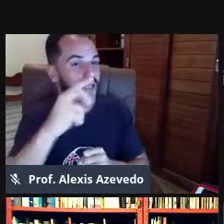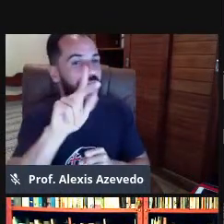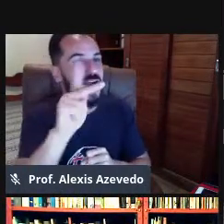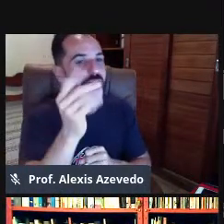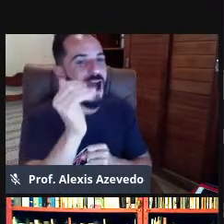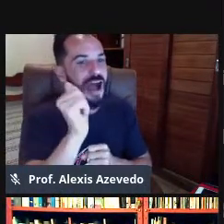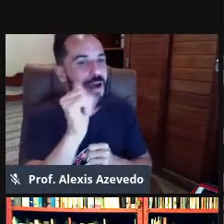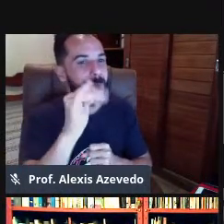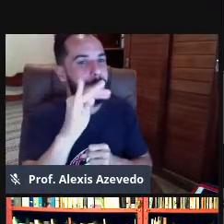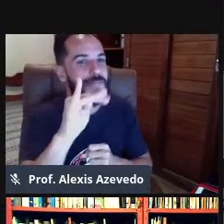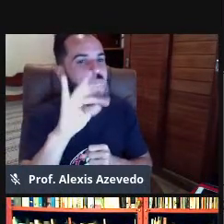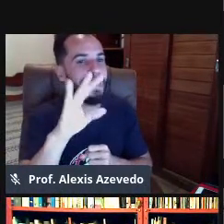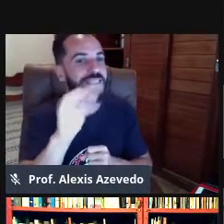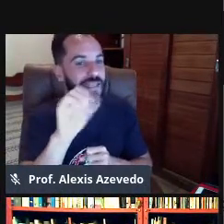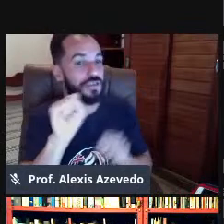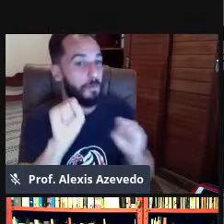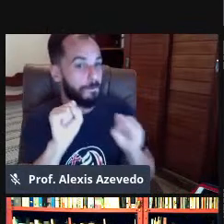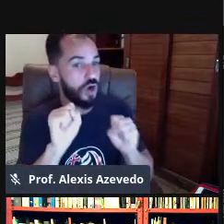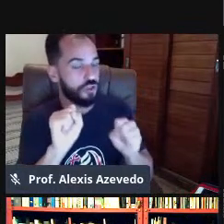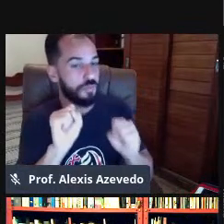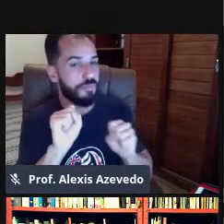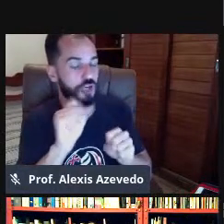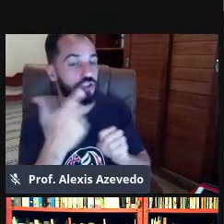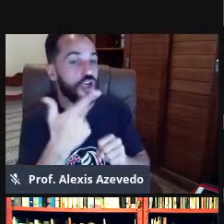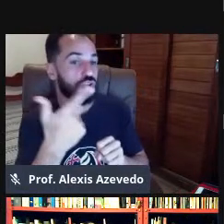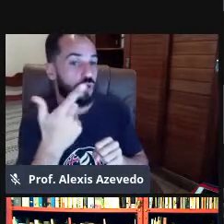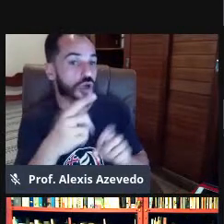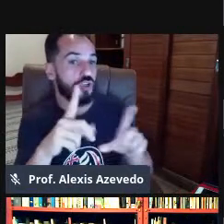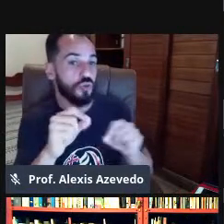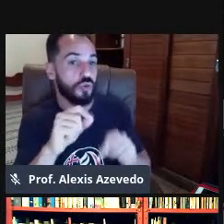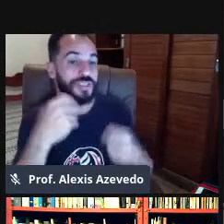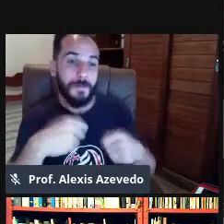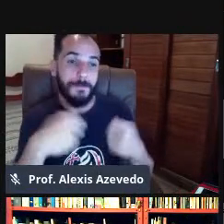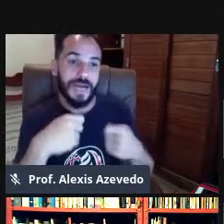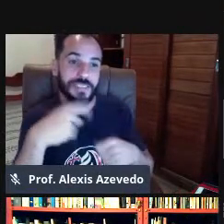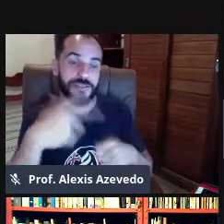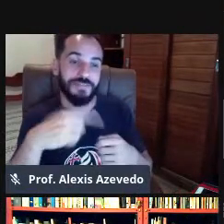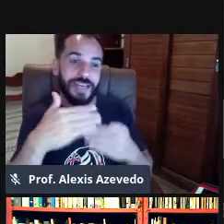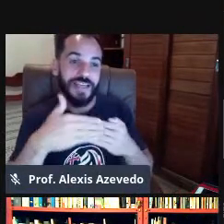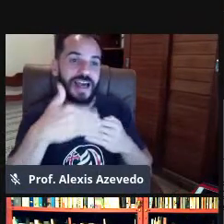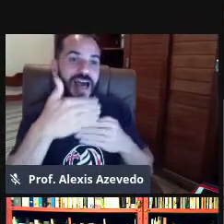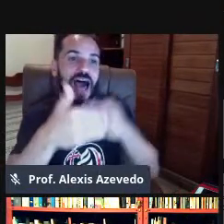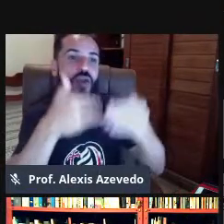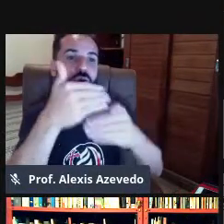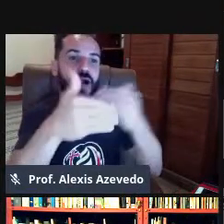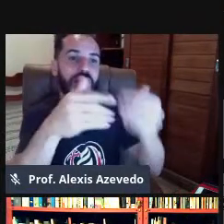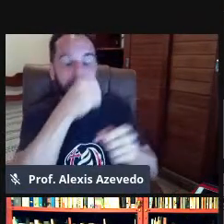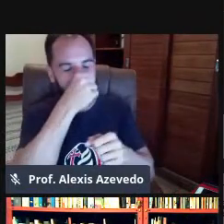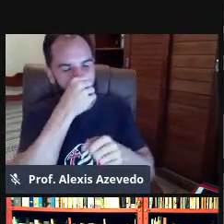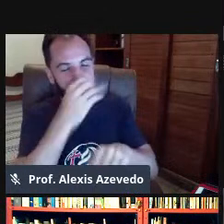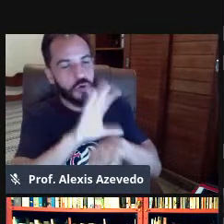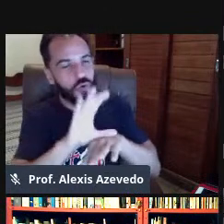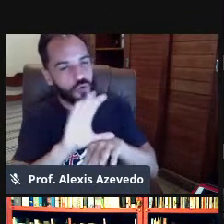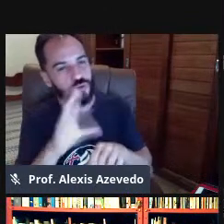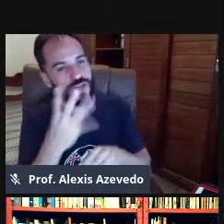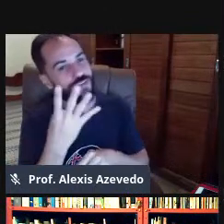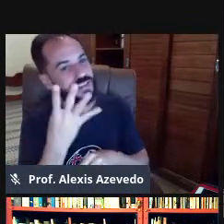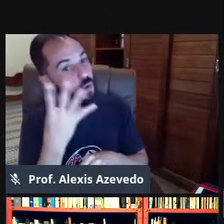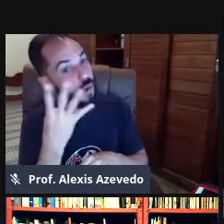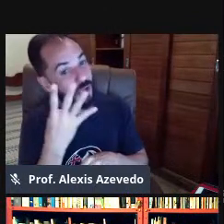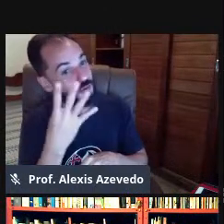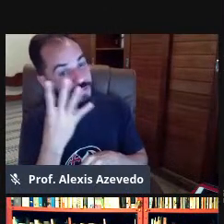projeto pedagógico disponibiliza para você mais 50%, então você teria mais 2 anos